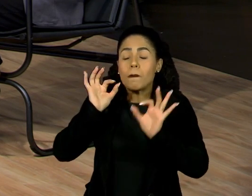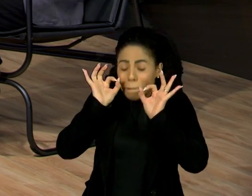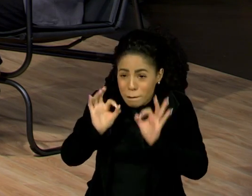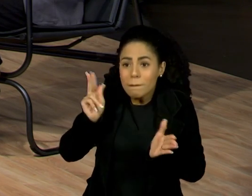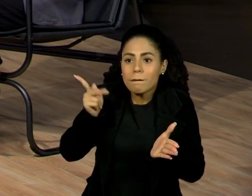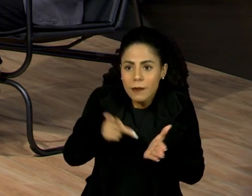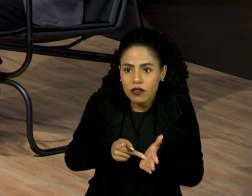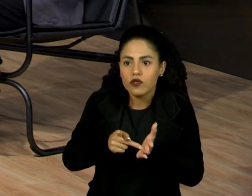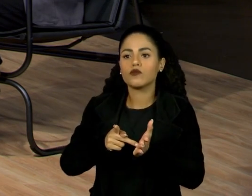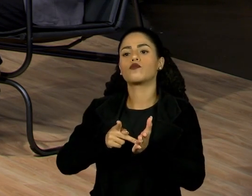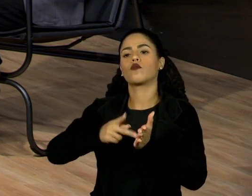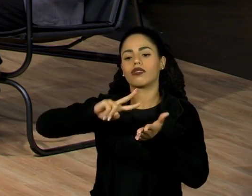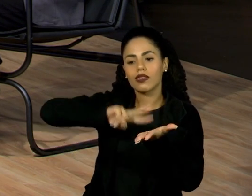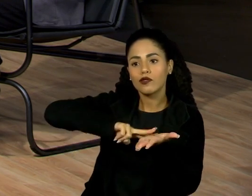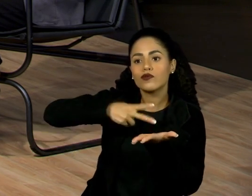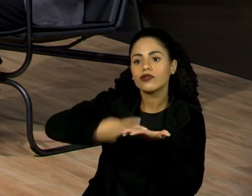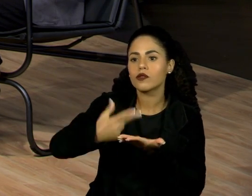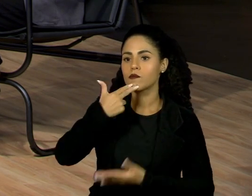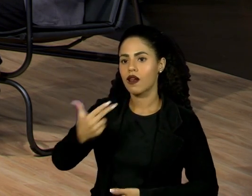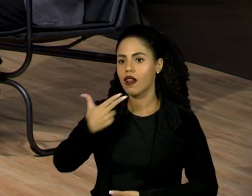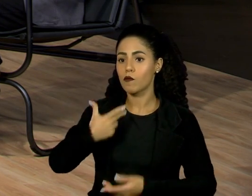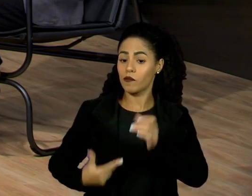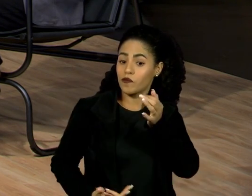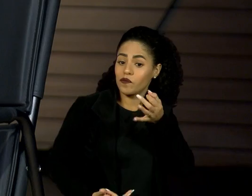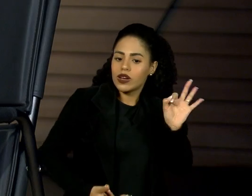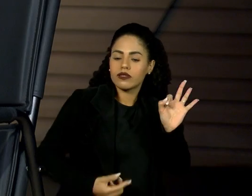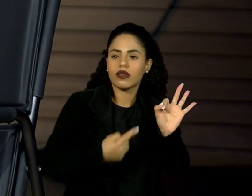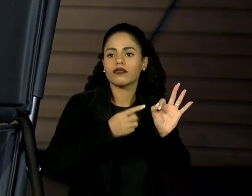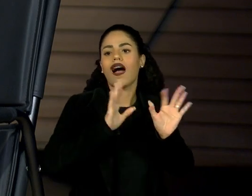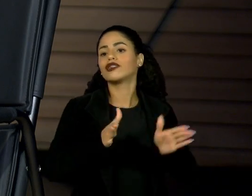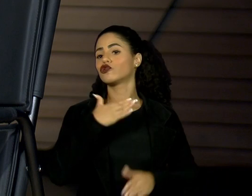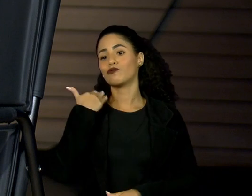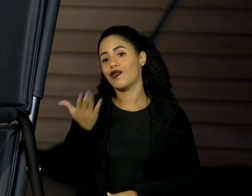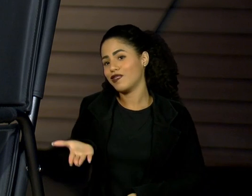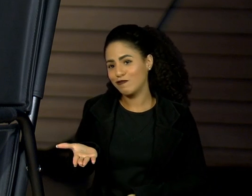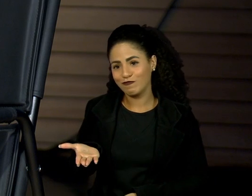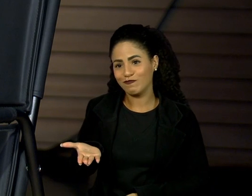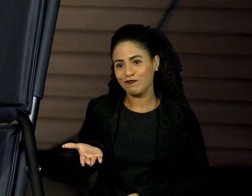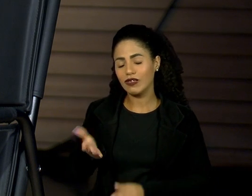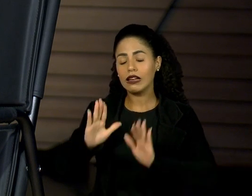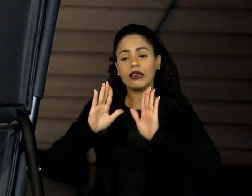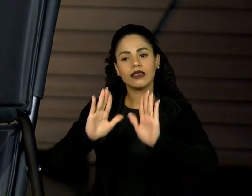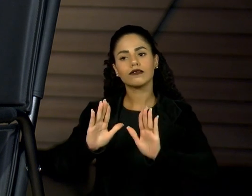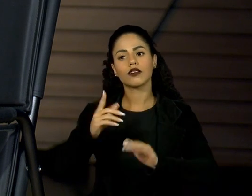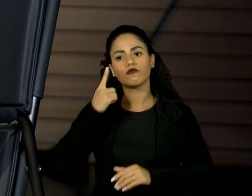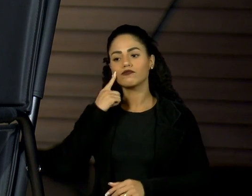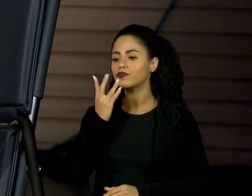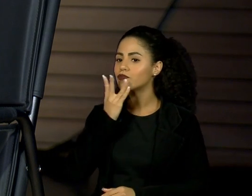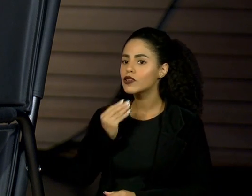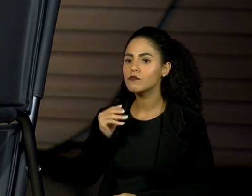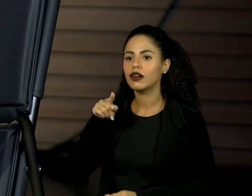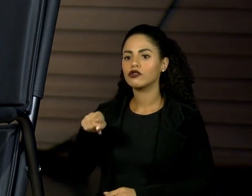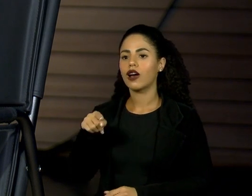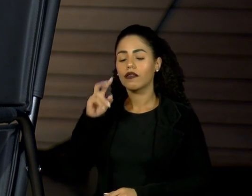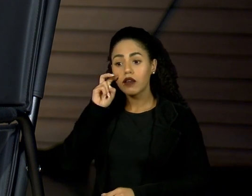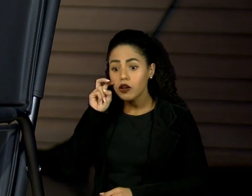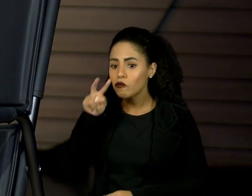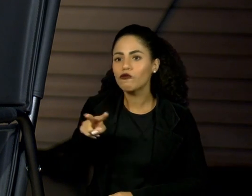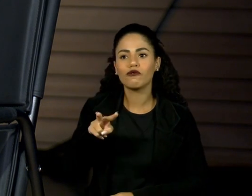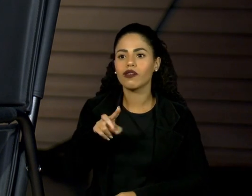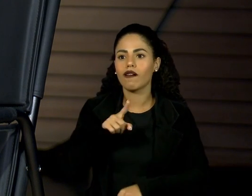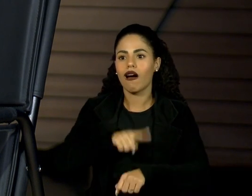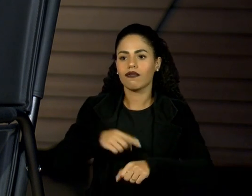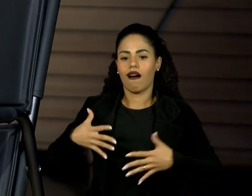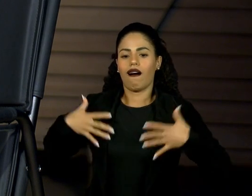traduzido para uma língua de grande circulação, que era o francês, ele já tinha falecido. Então, o Machado de Assis ele não ficou imediatamente